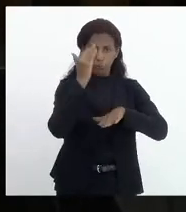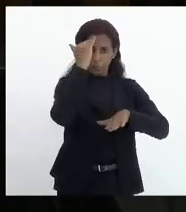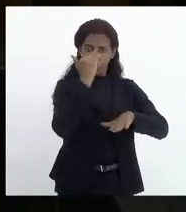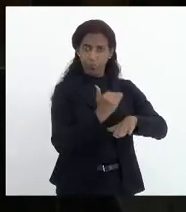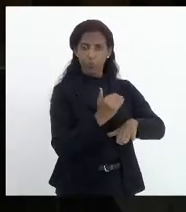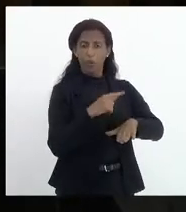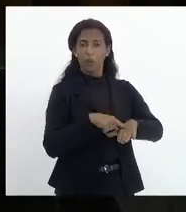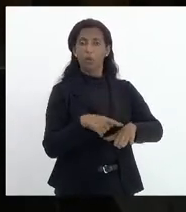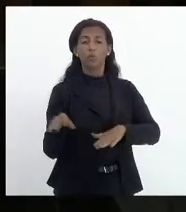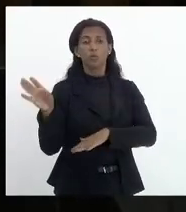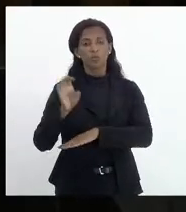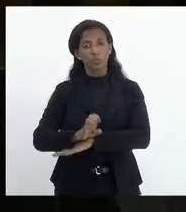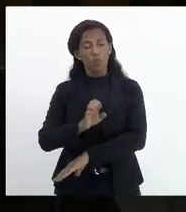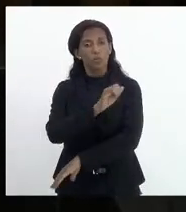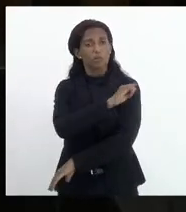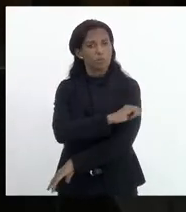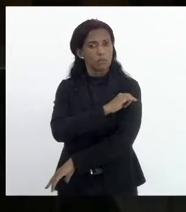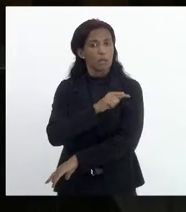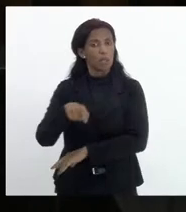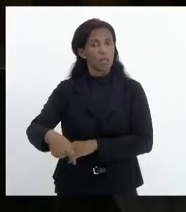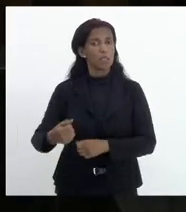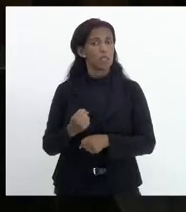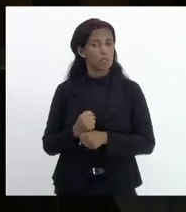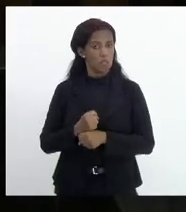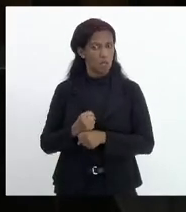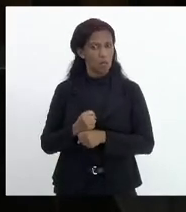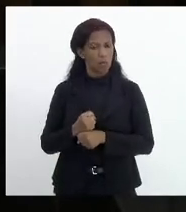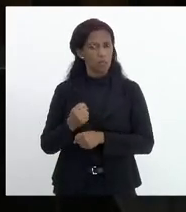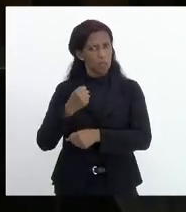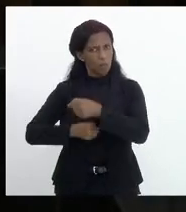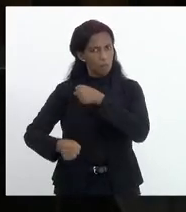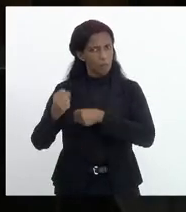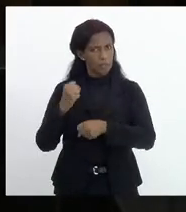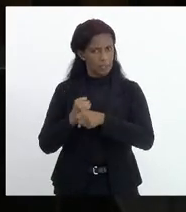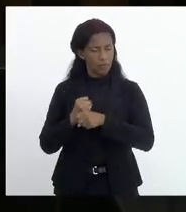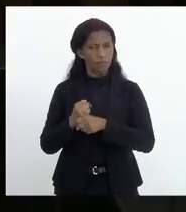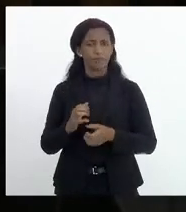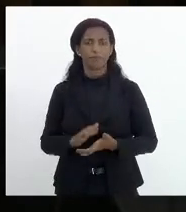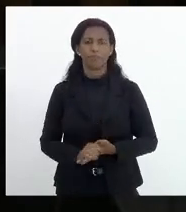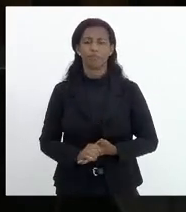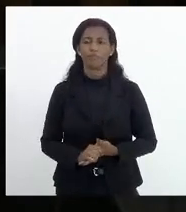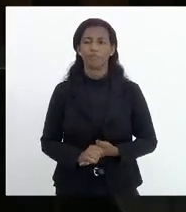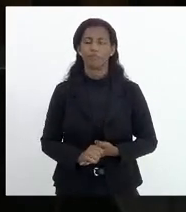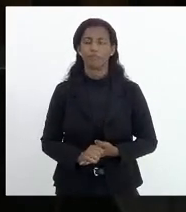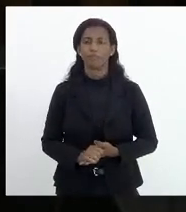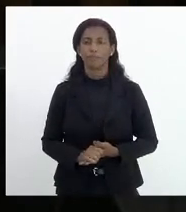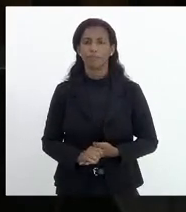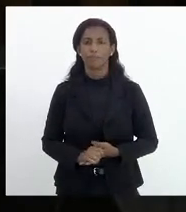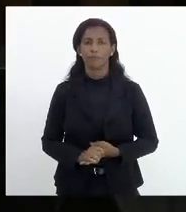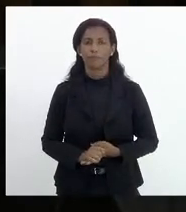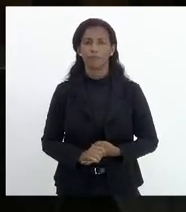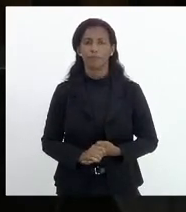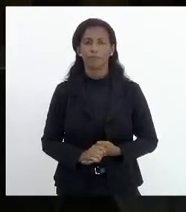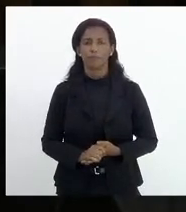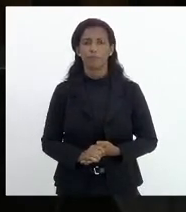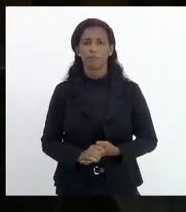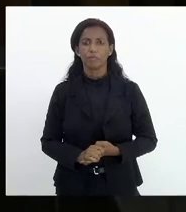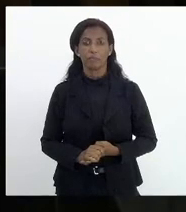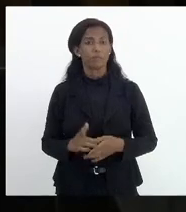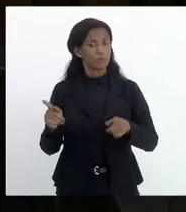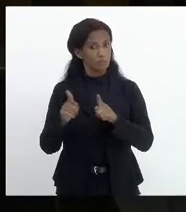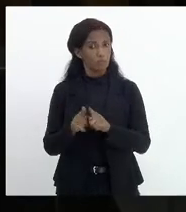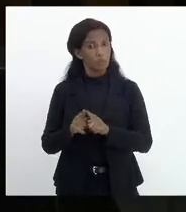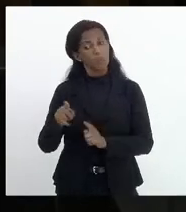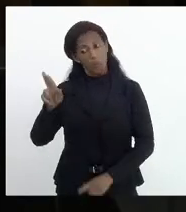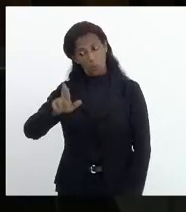e o estado do Rio de Janeiro este ano e o ano passado iniciou o ano passado acabou esse ano o sou instrumento